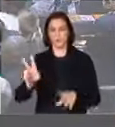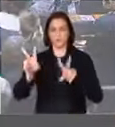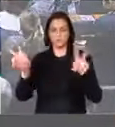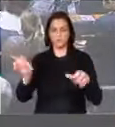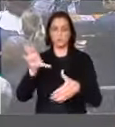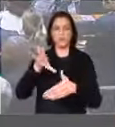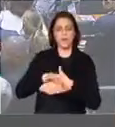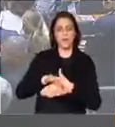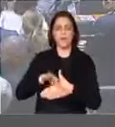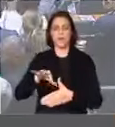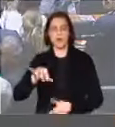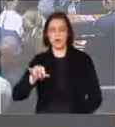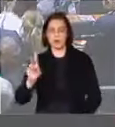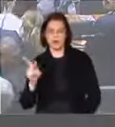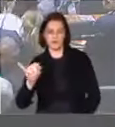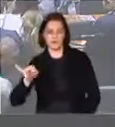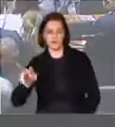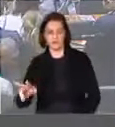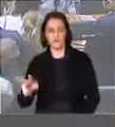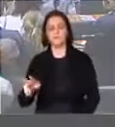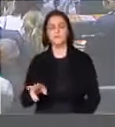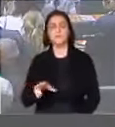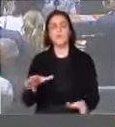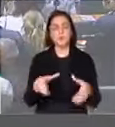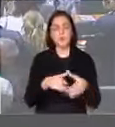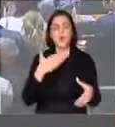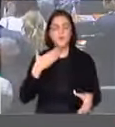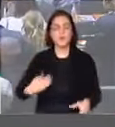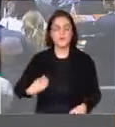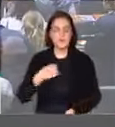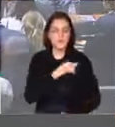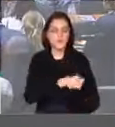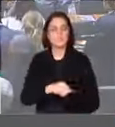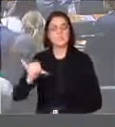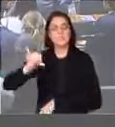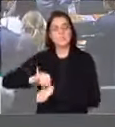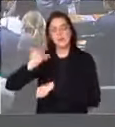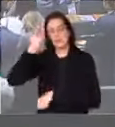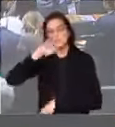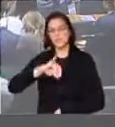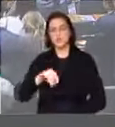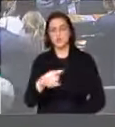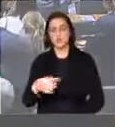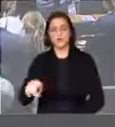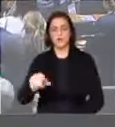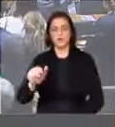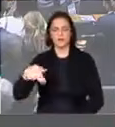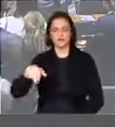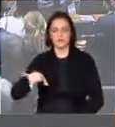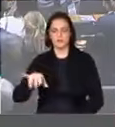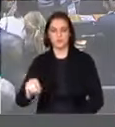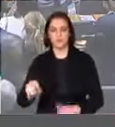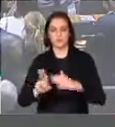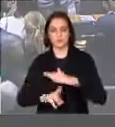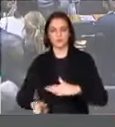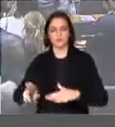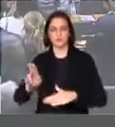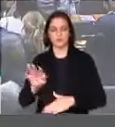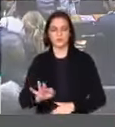e AIDS, Grupo pela Vida do Rio de Janeiro, Centro de Memórias João Antônio Mascarenhas, da Universidade